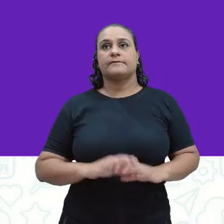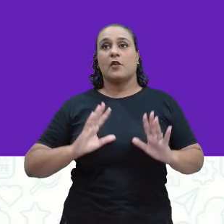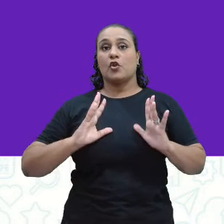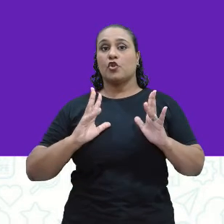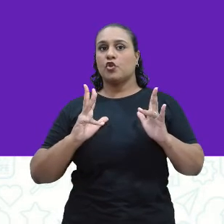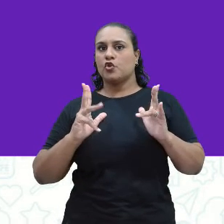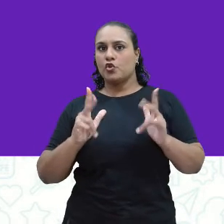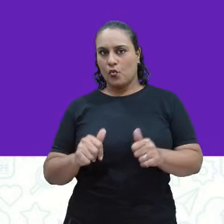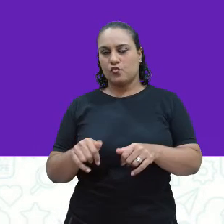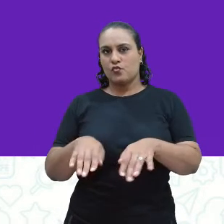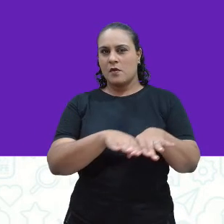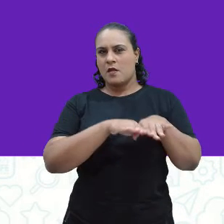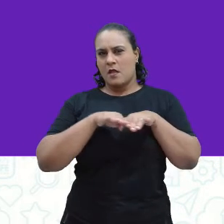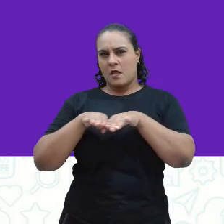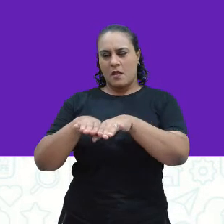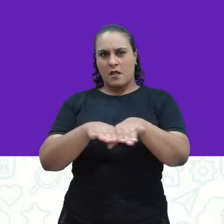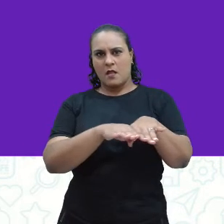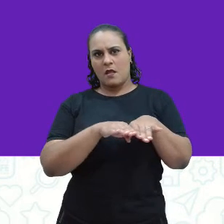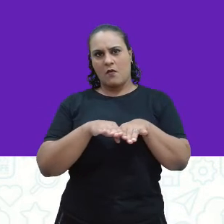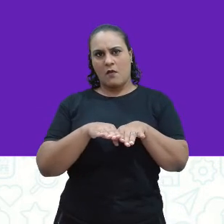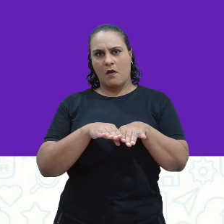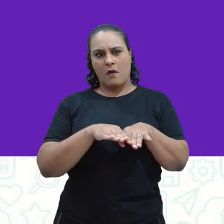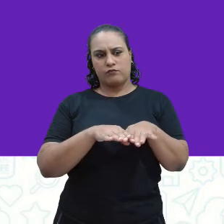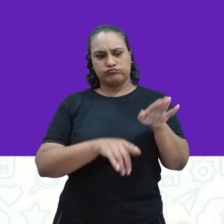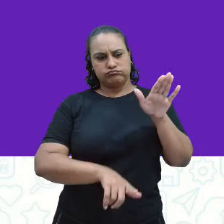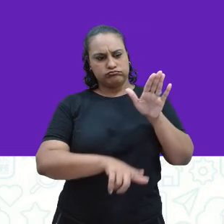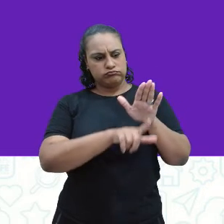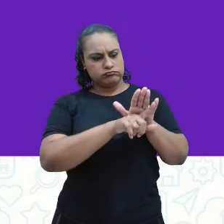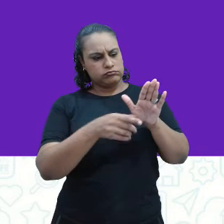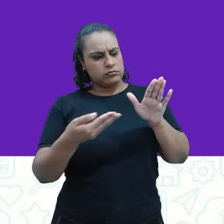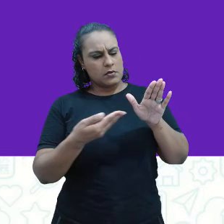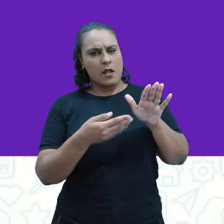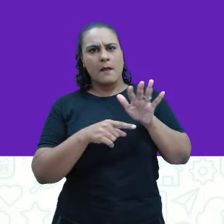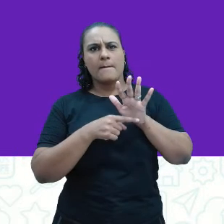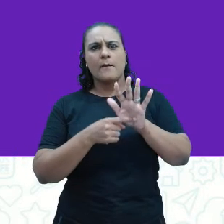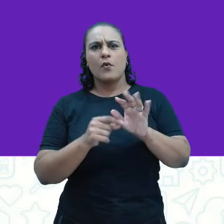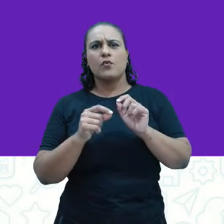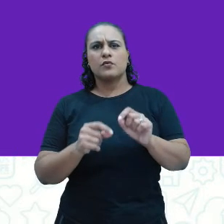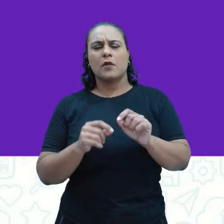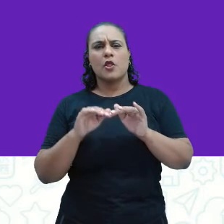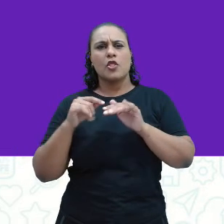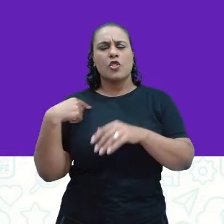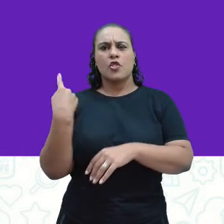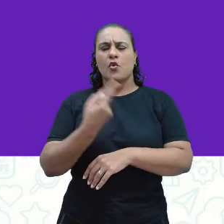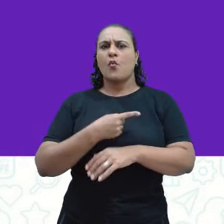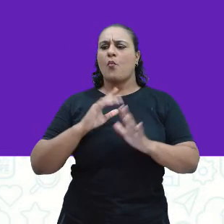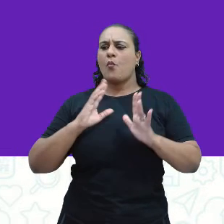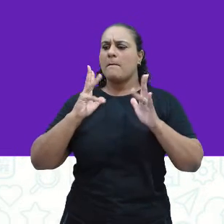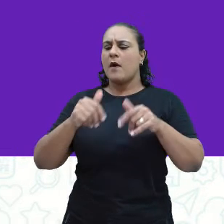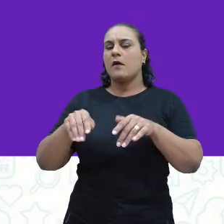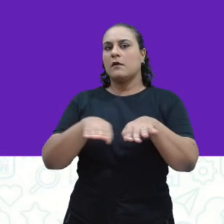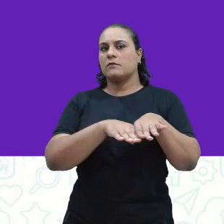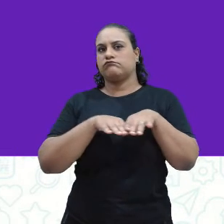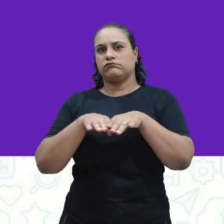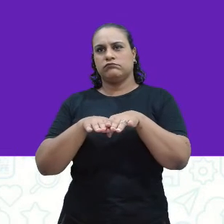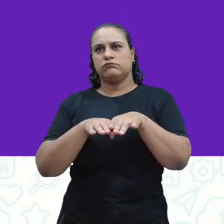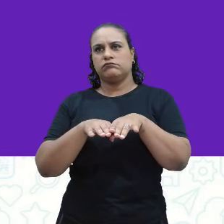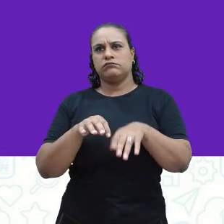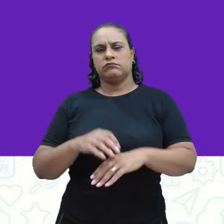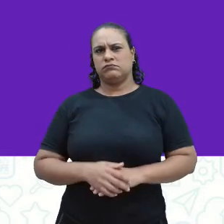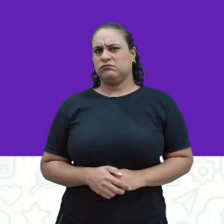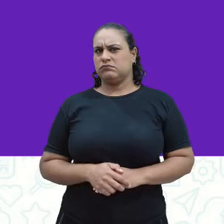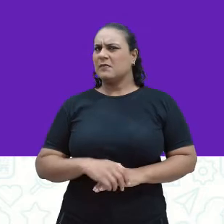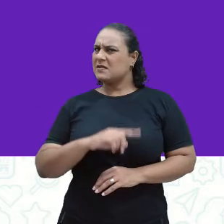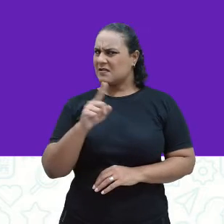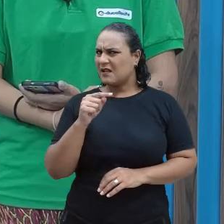iguais perante a lei, sem distinção de qualquer natureza. Mas aí eu questiono, será, né, que a gente tem realmente